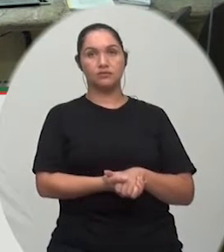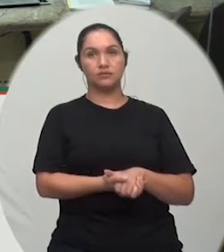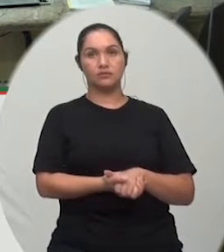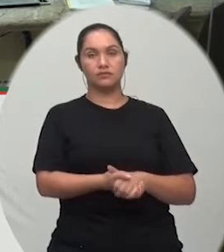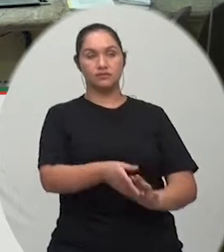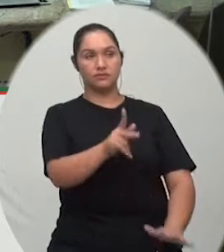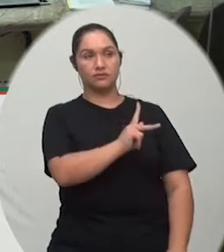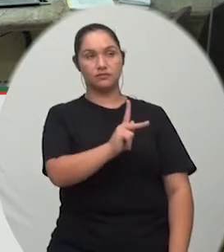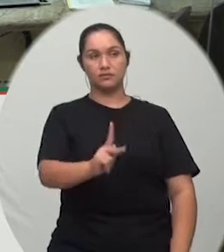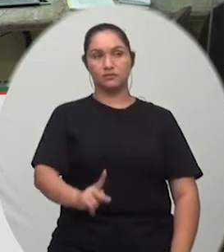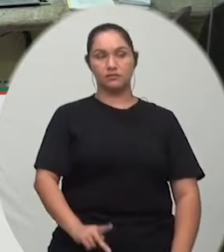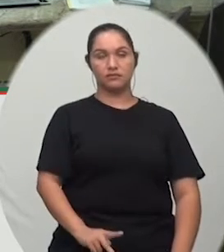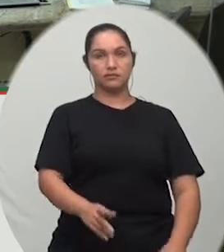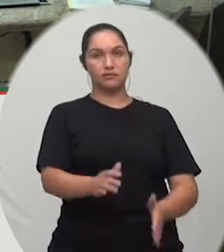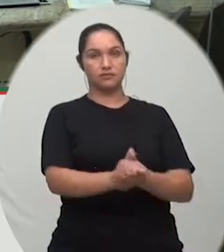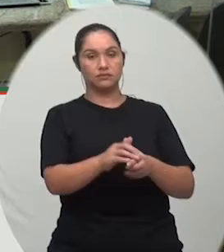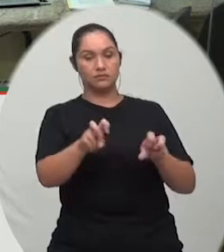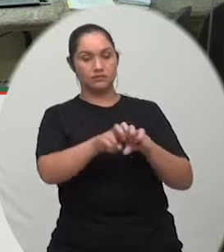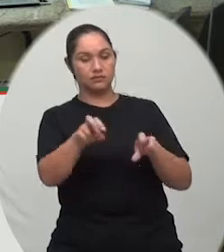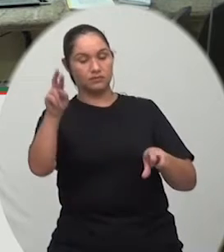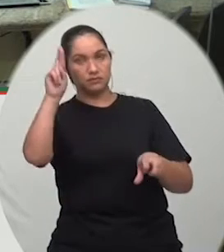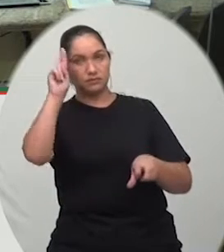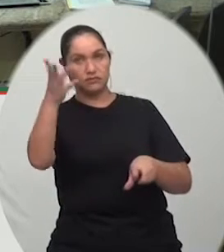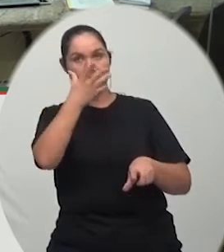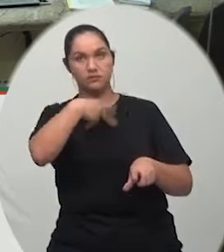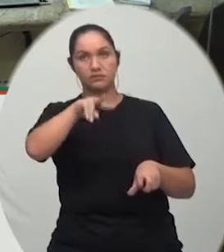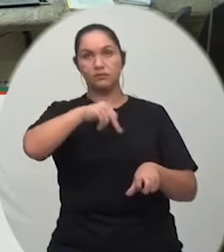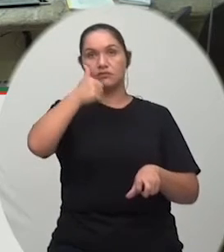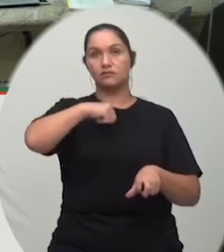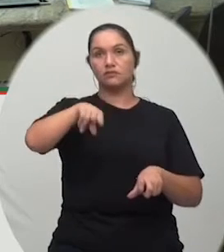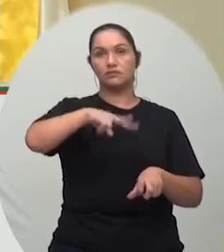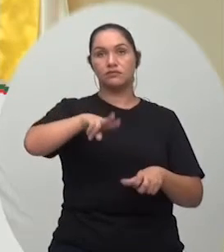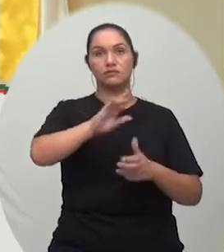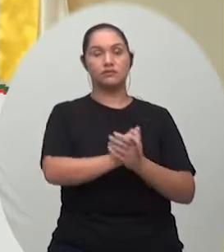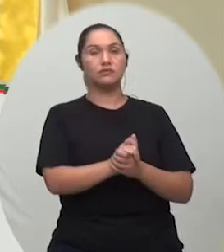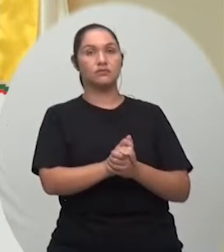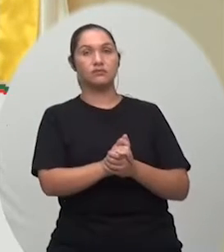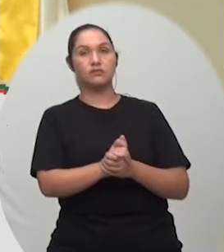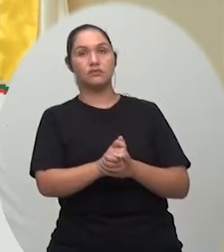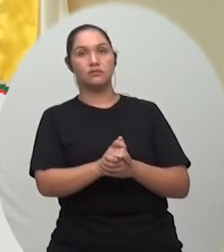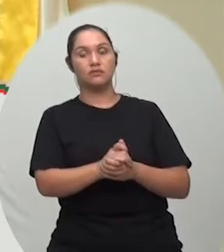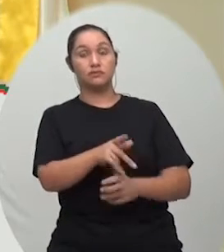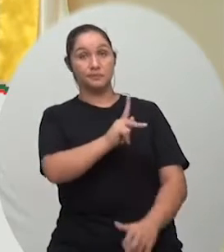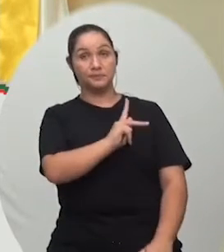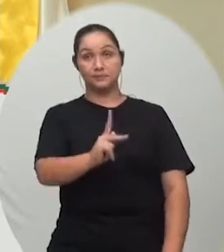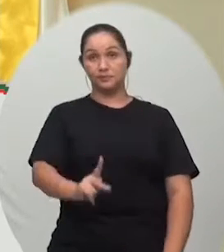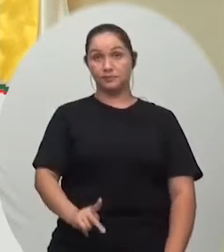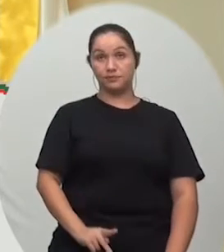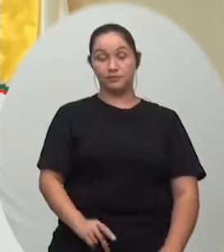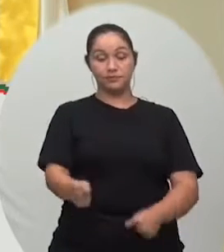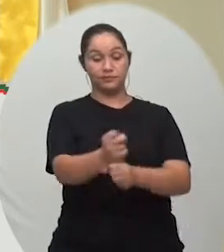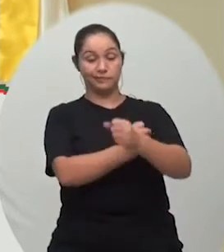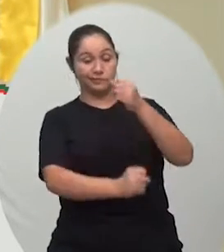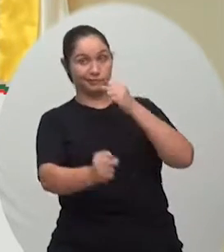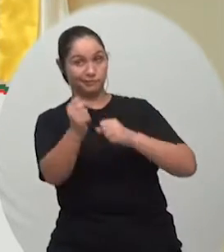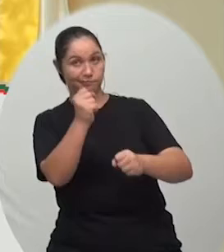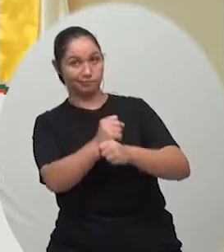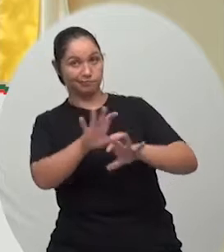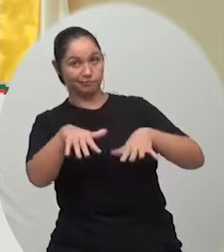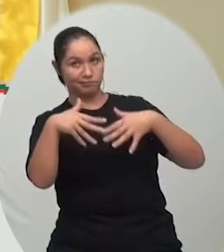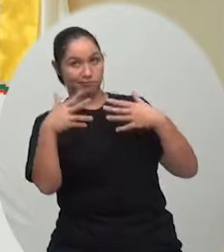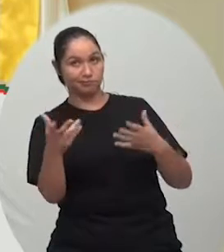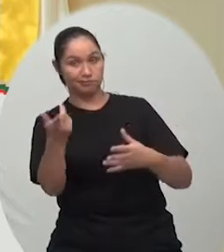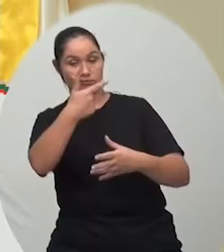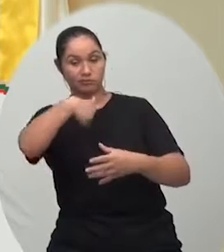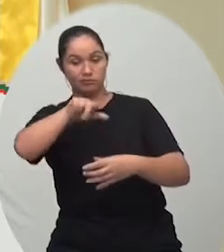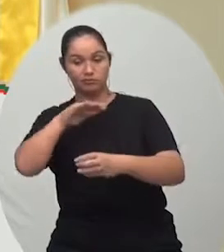Senhor presidente, mesa, vereadores, vereadoras, esse projeto, no ano passado, quando foi